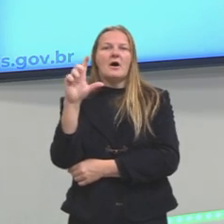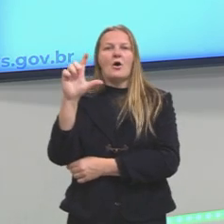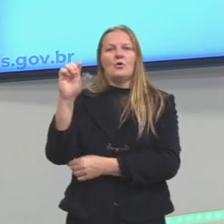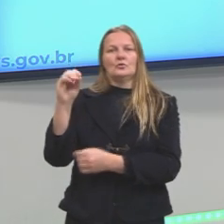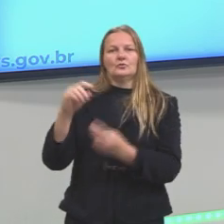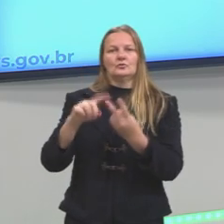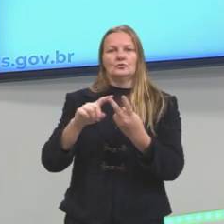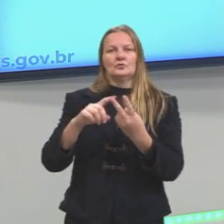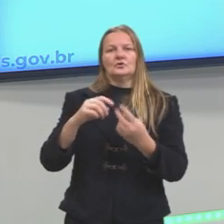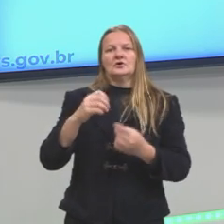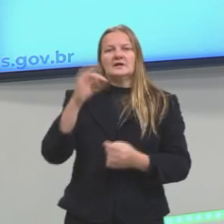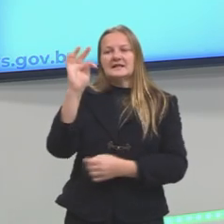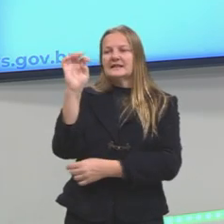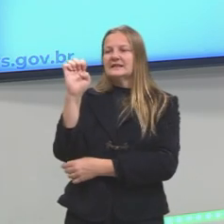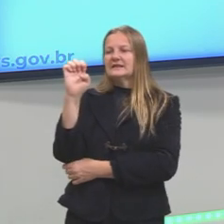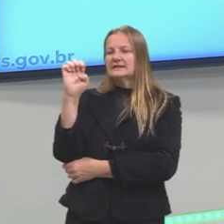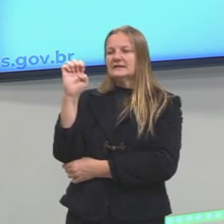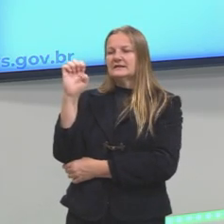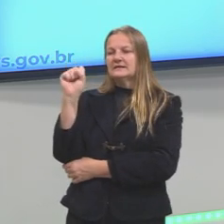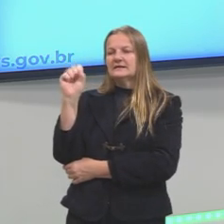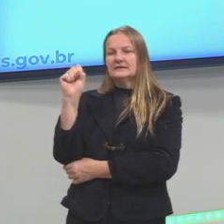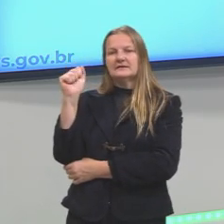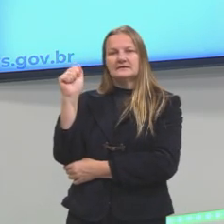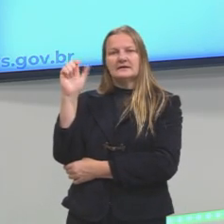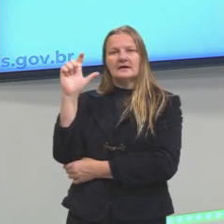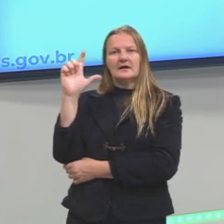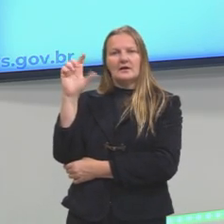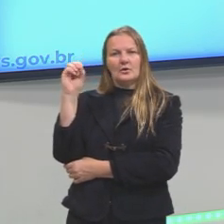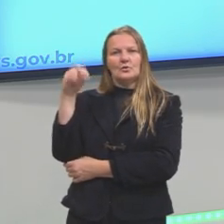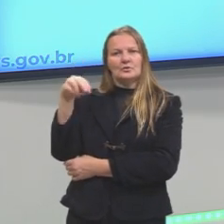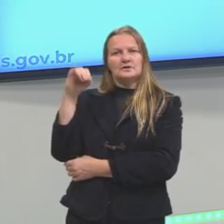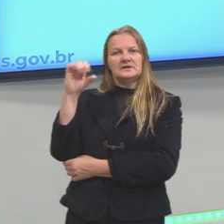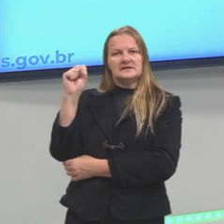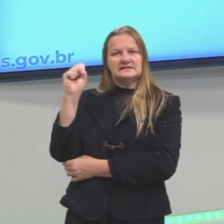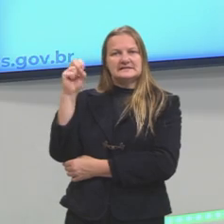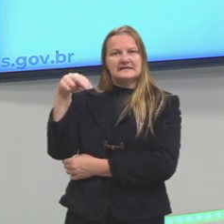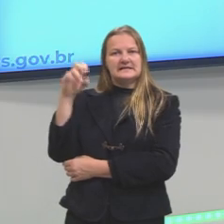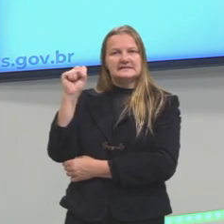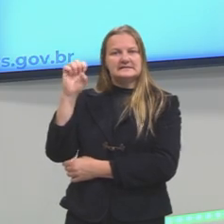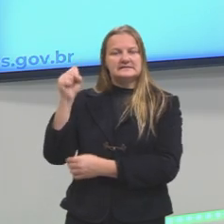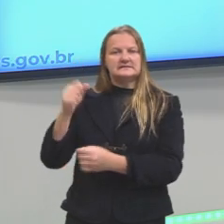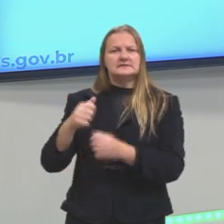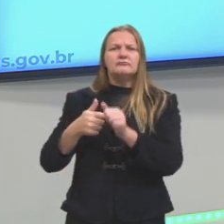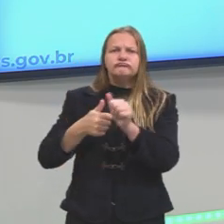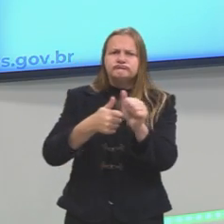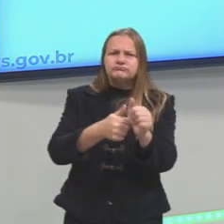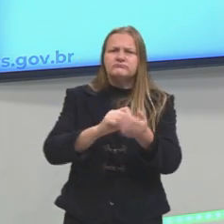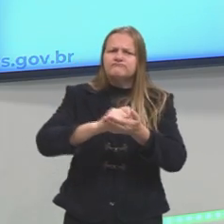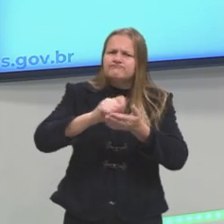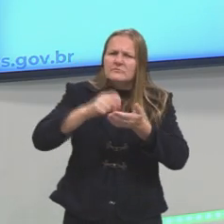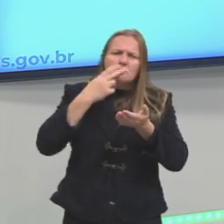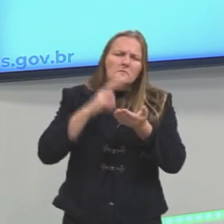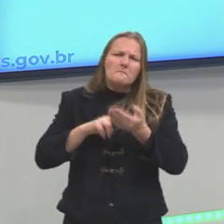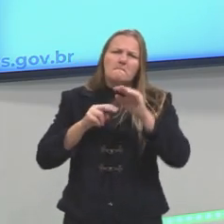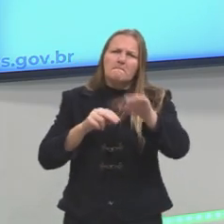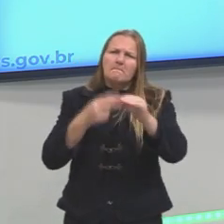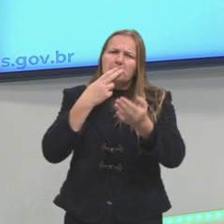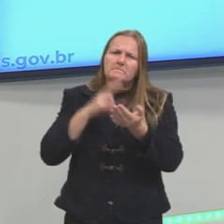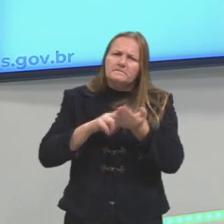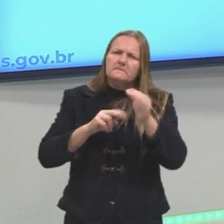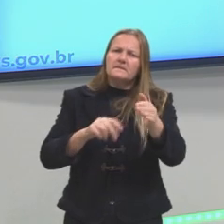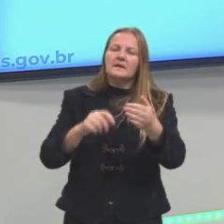é carta de São Paulo aos hebreus são cartas que os apóstolos enviavam para Esses povos